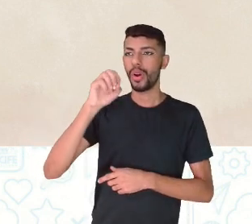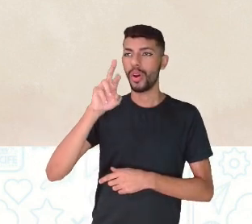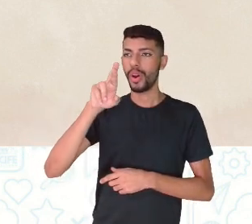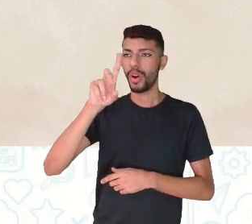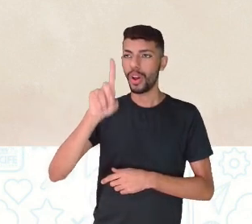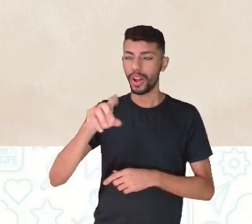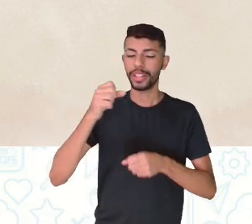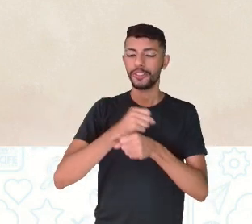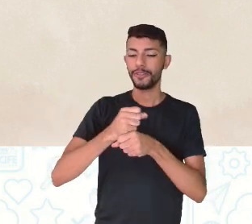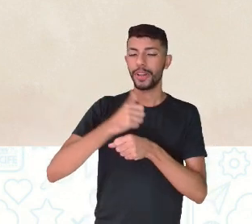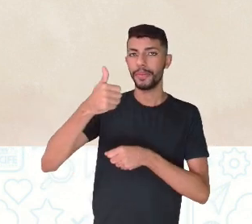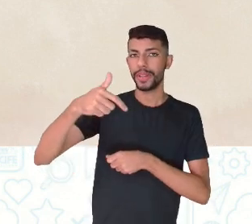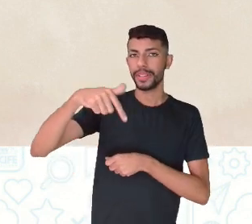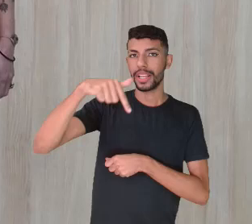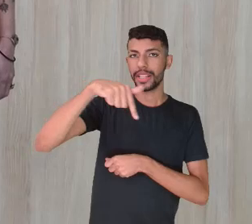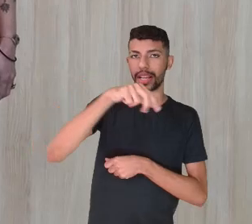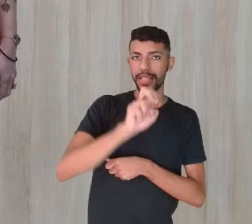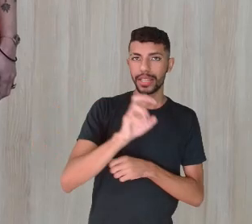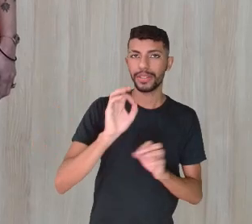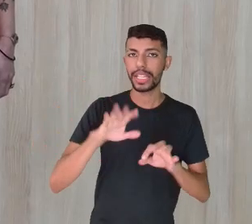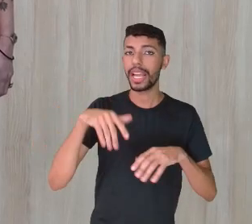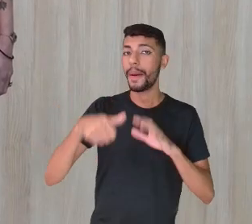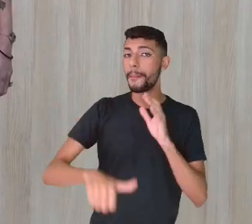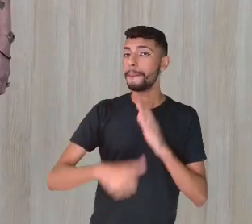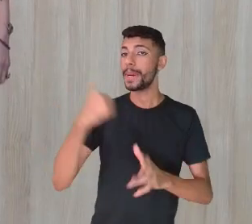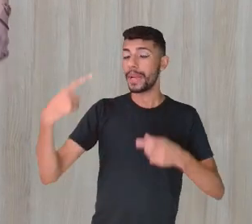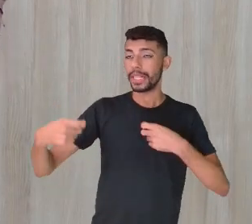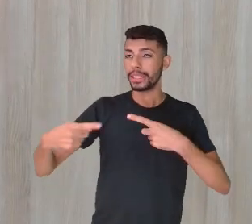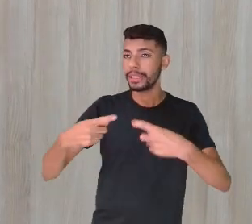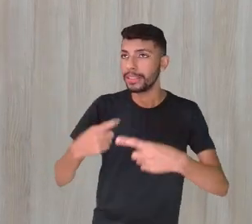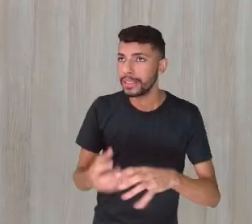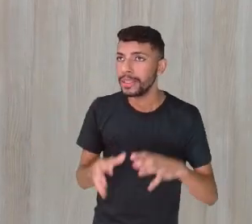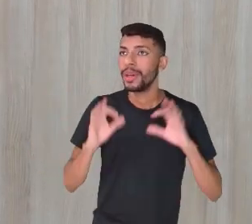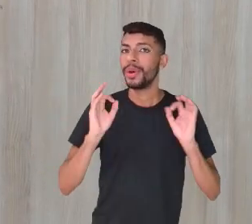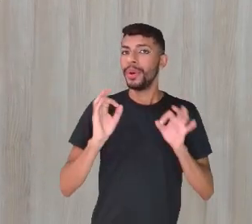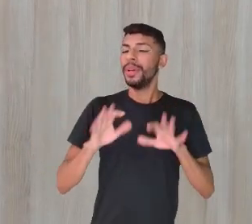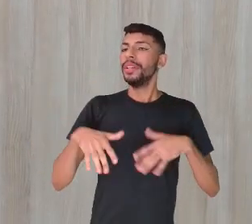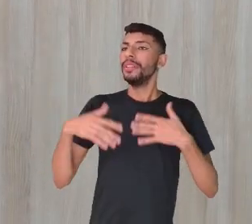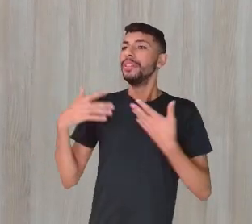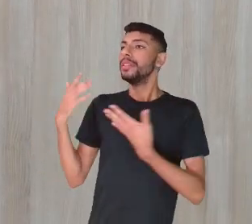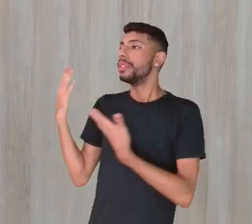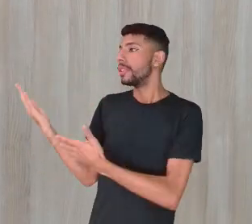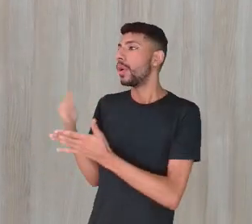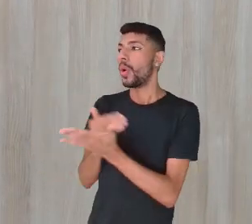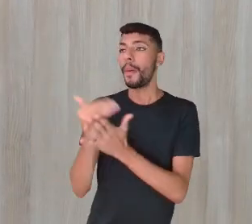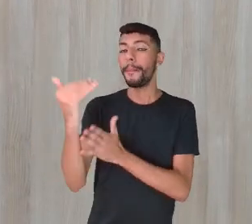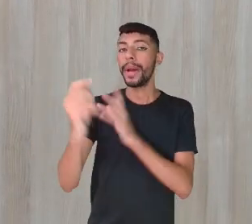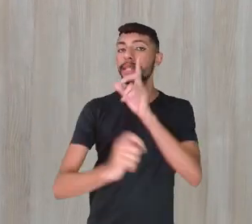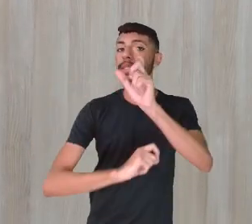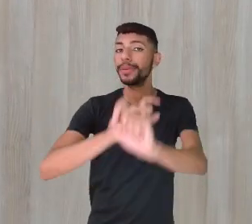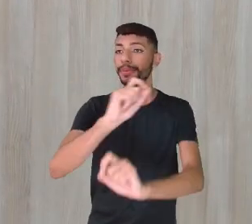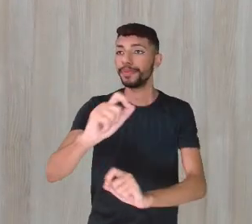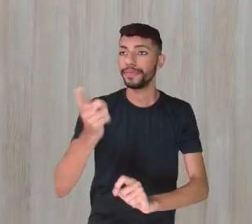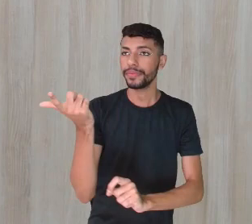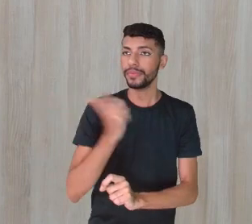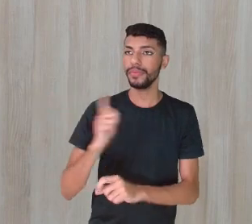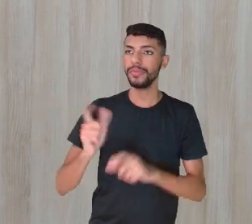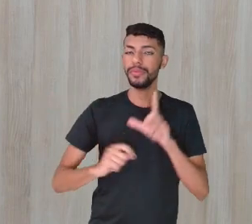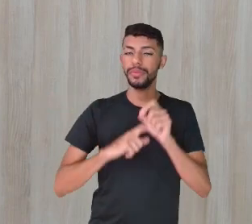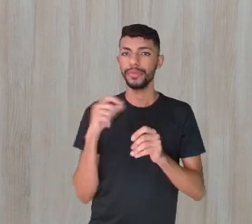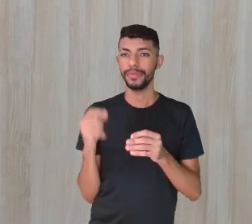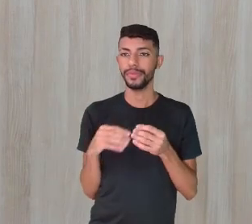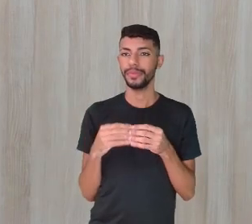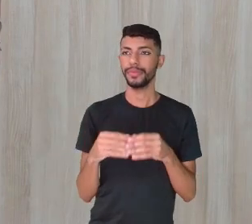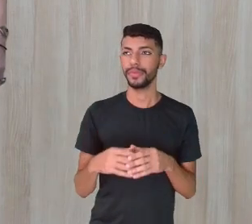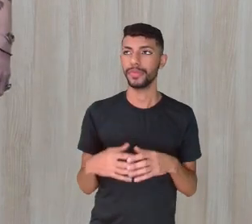1775, certo? Foi um dos primeiros confrontos armados, vejam. Então, aí começa já a ter um desgaste muito